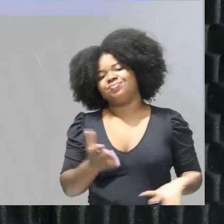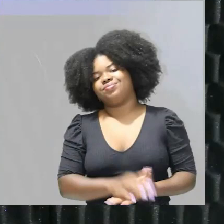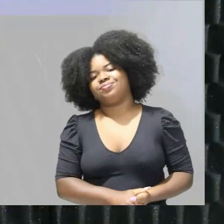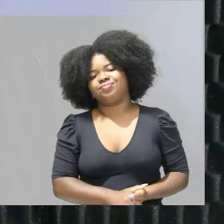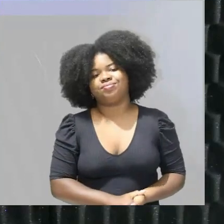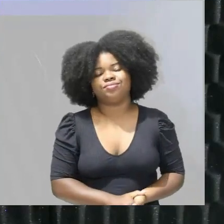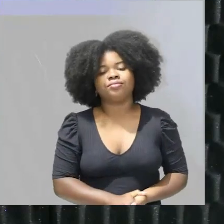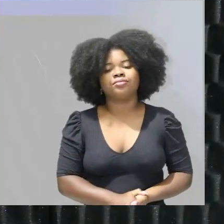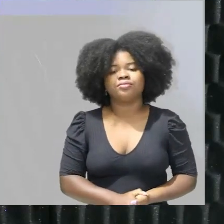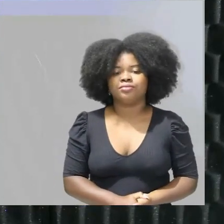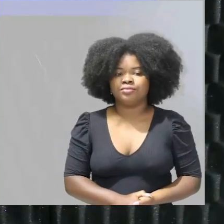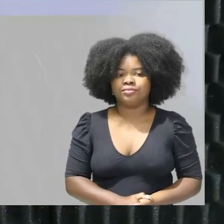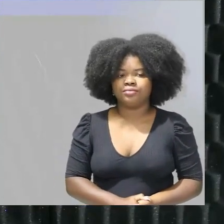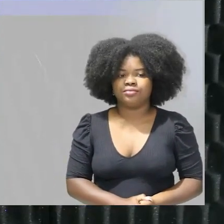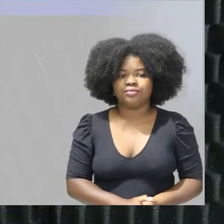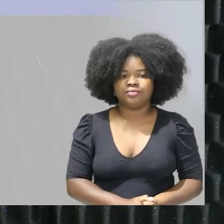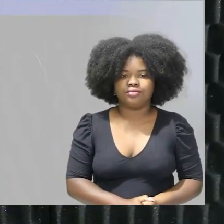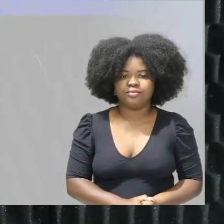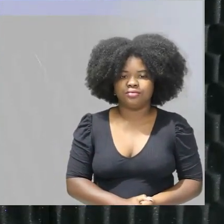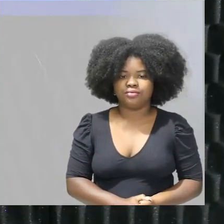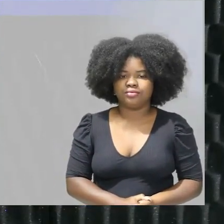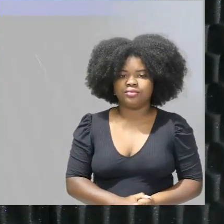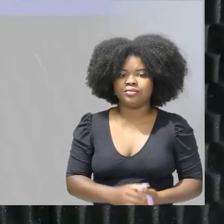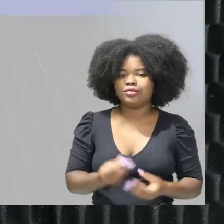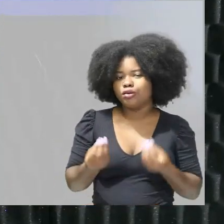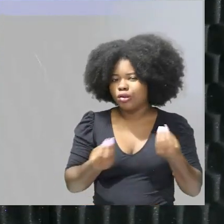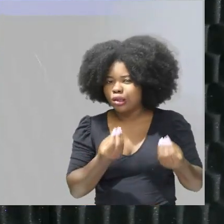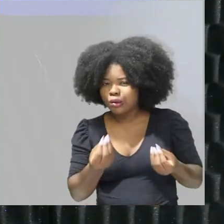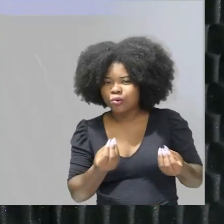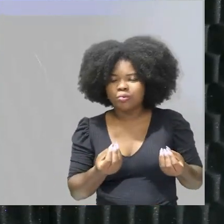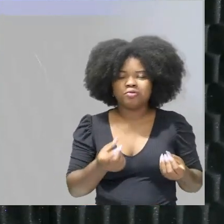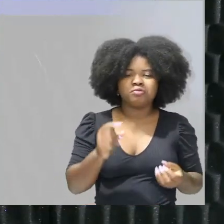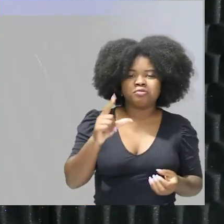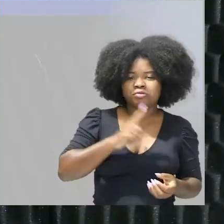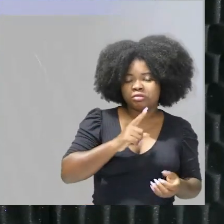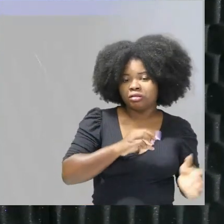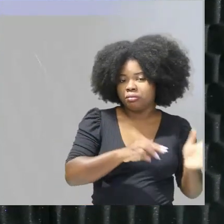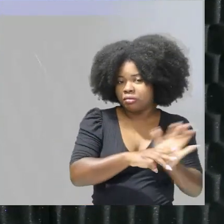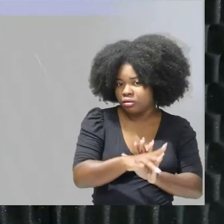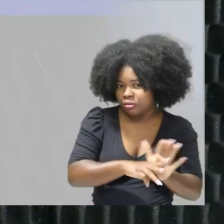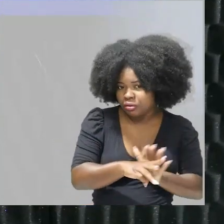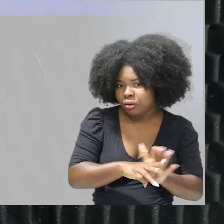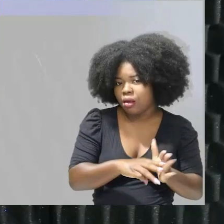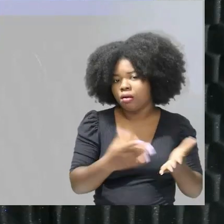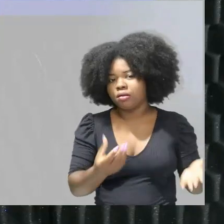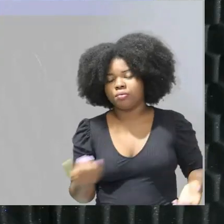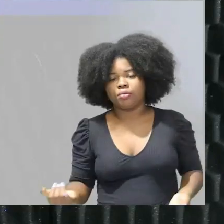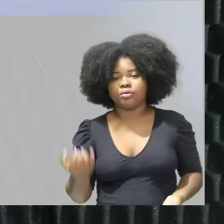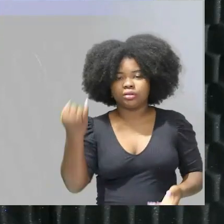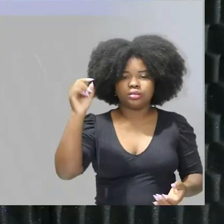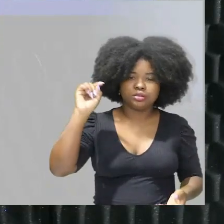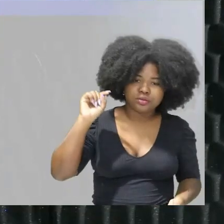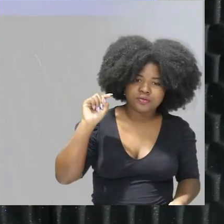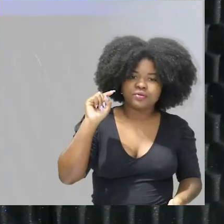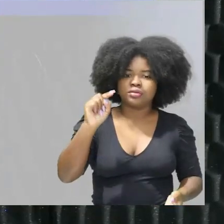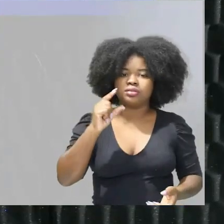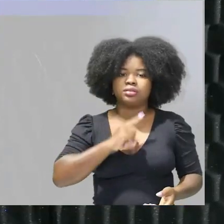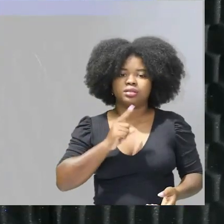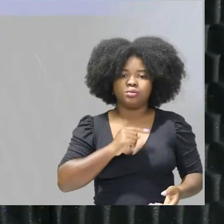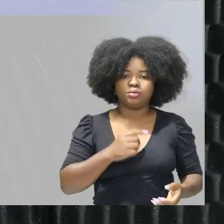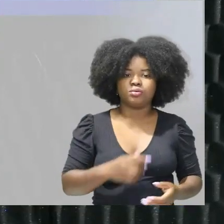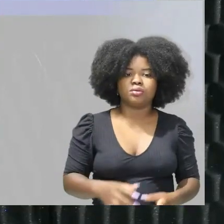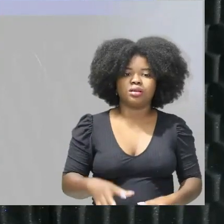com isso Então olha só como é que você procede metodologicamente é importante que você se apropria dessa